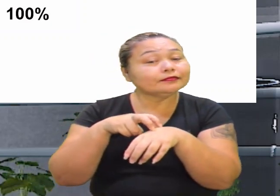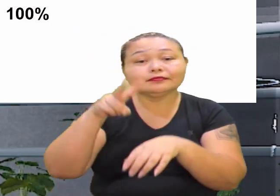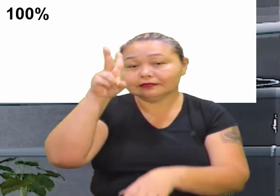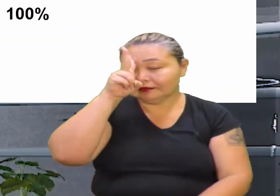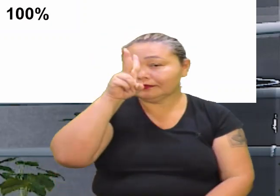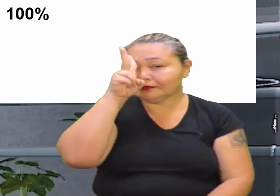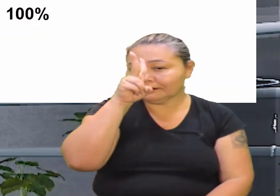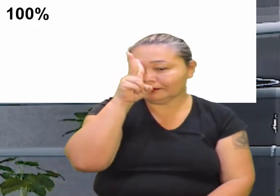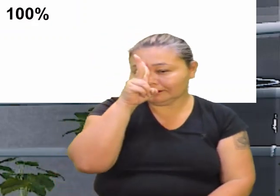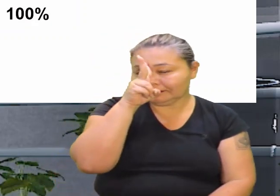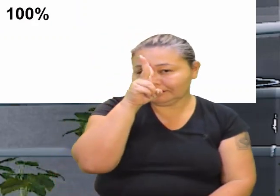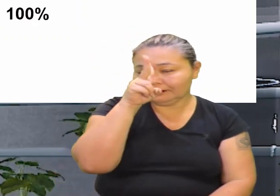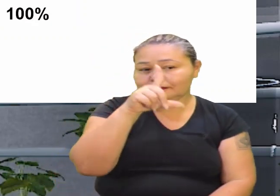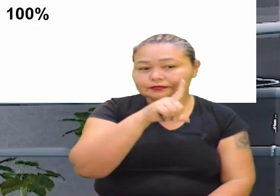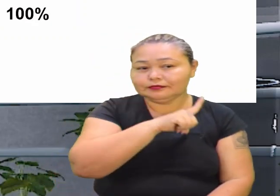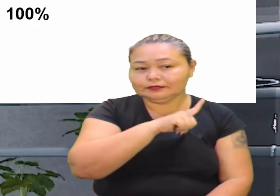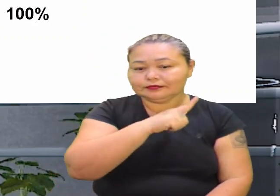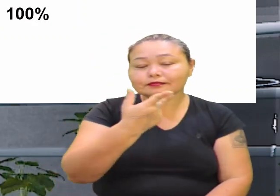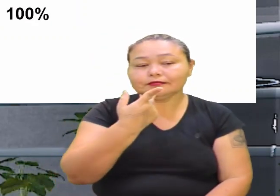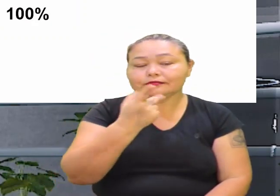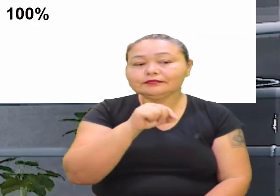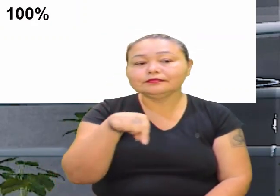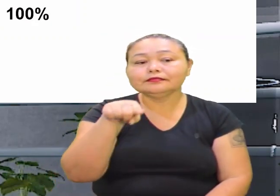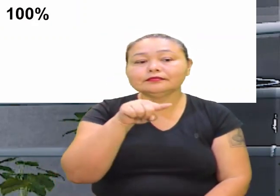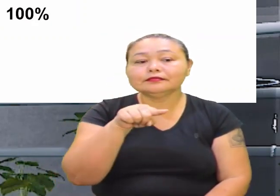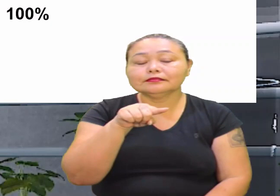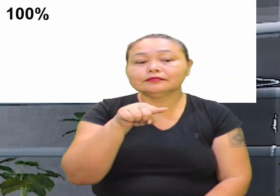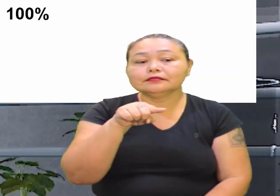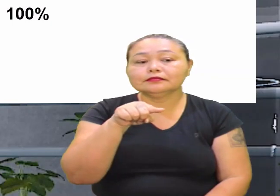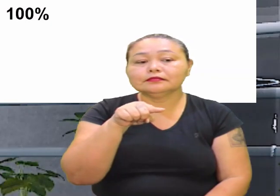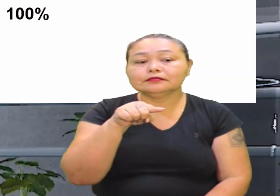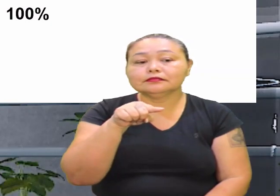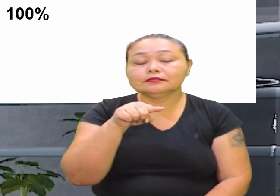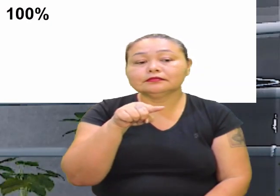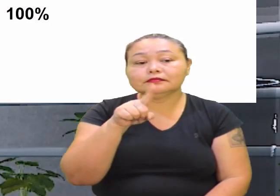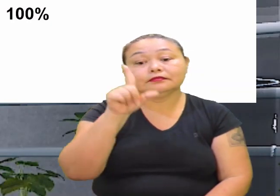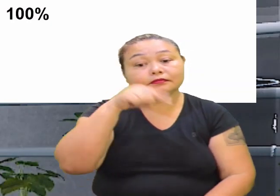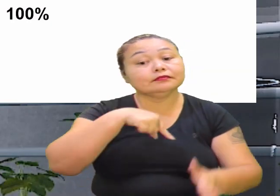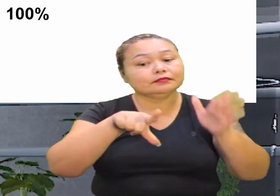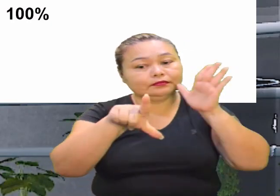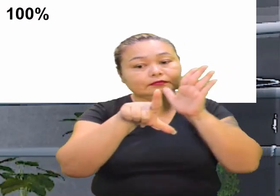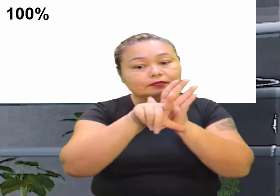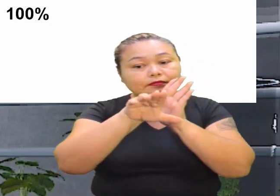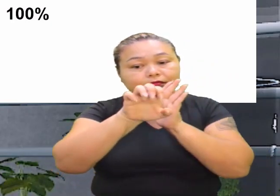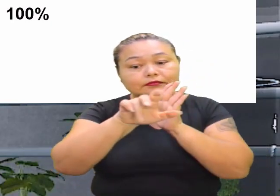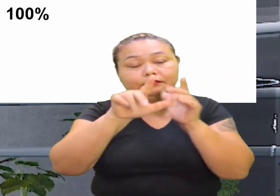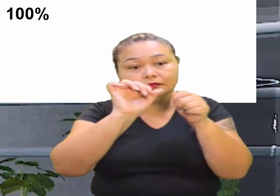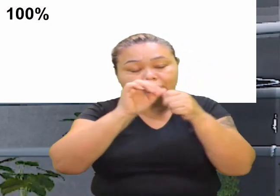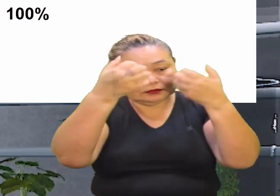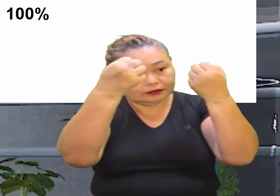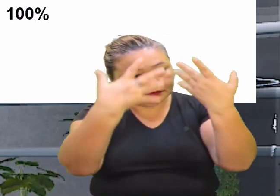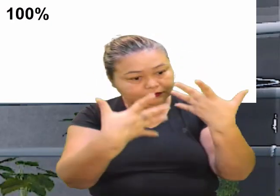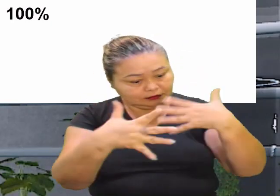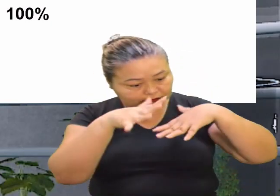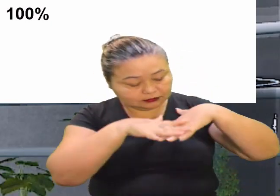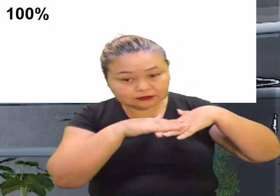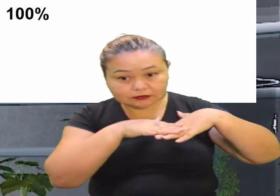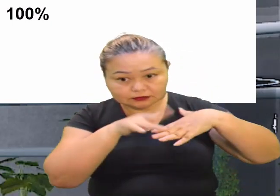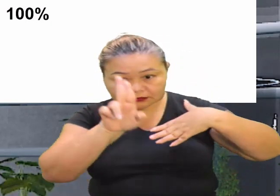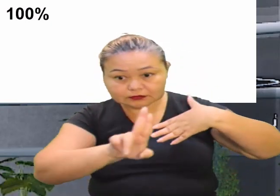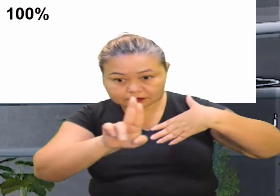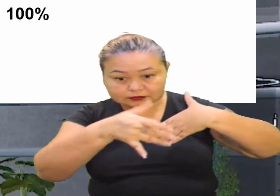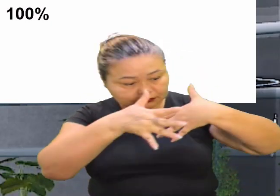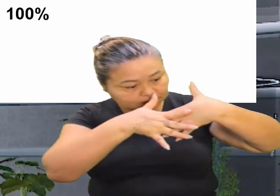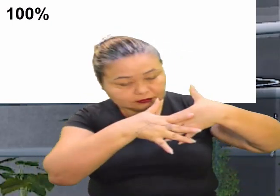Lembra quando o tio pegou e falou assim para vocês que uma lei era explicada matematicamente?